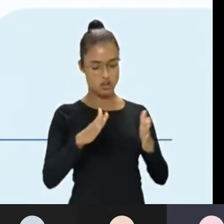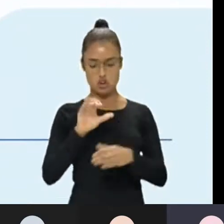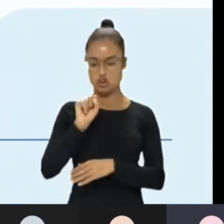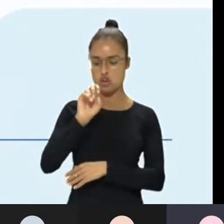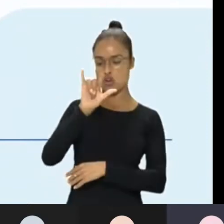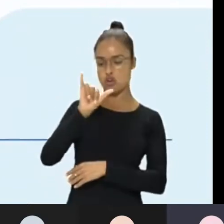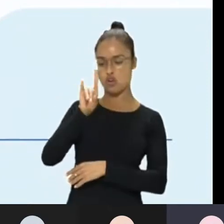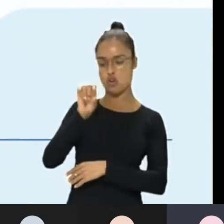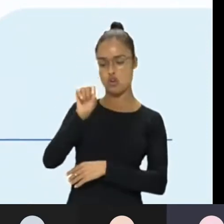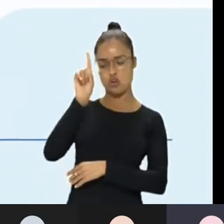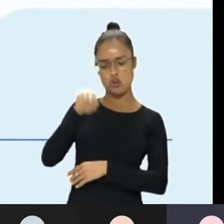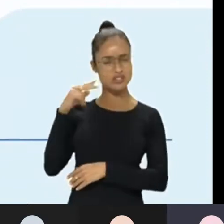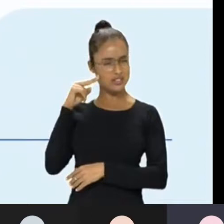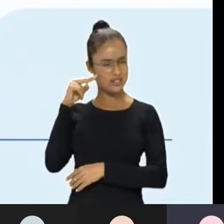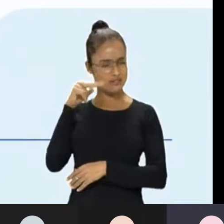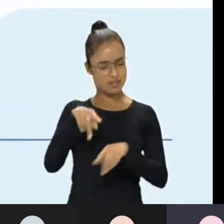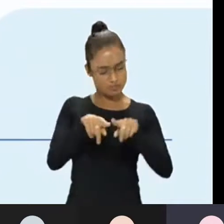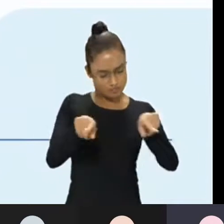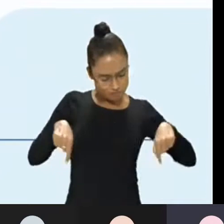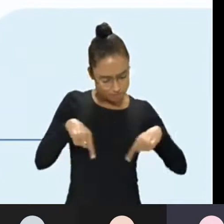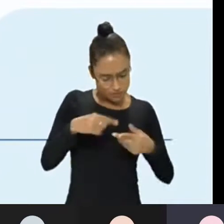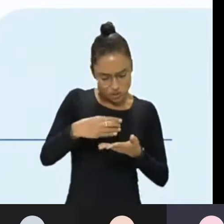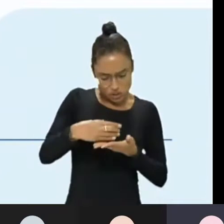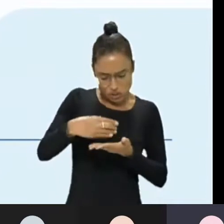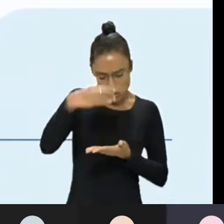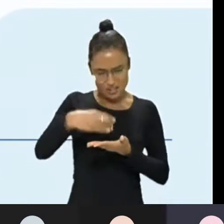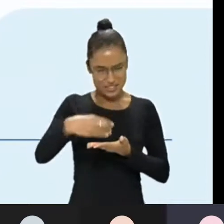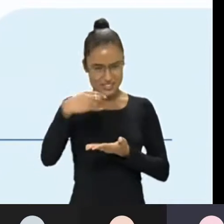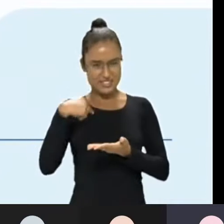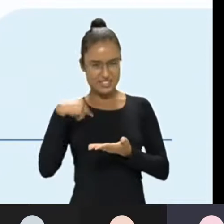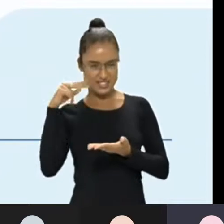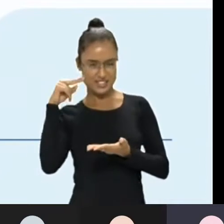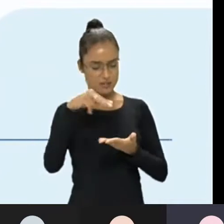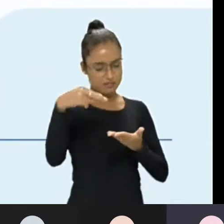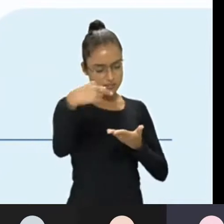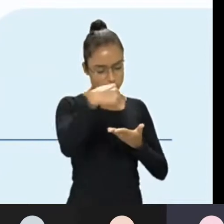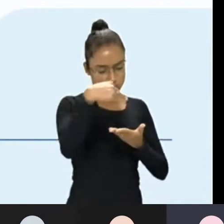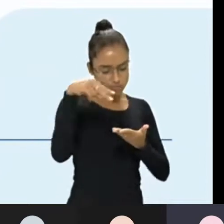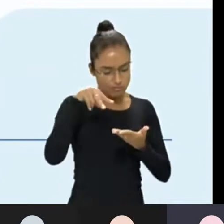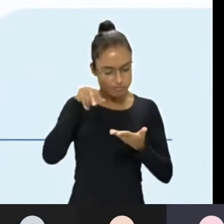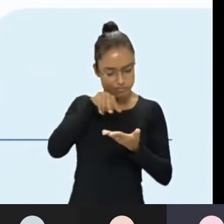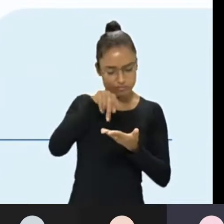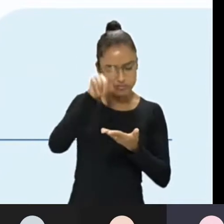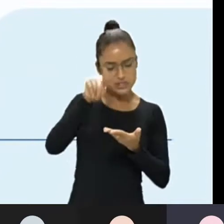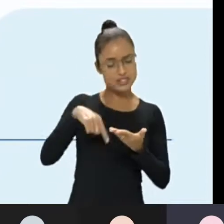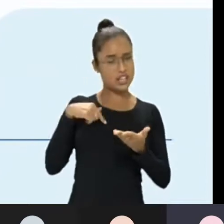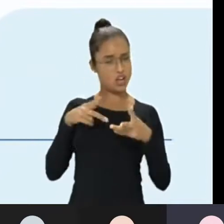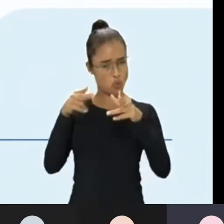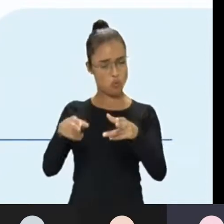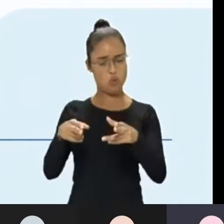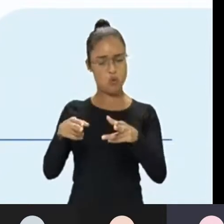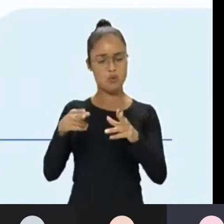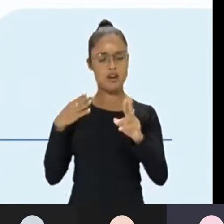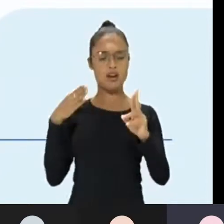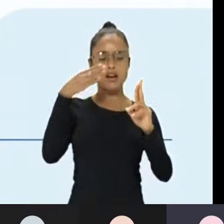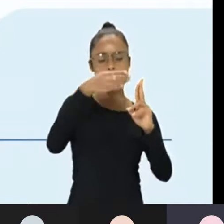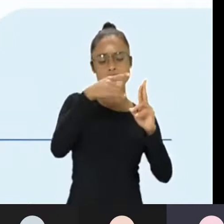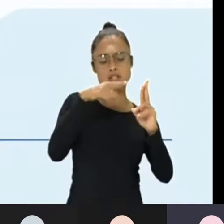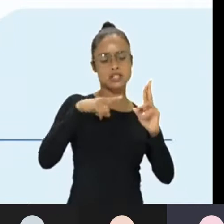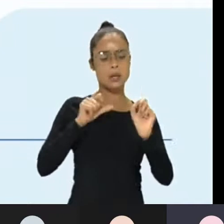frontal. E você também tem as cotagens, como referência, é uma referência apenas. Você